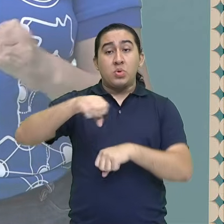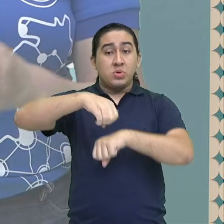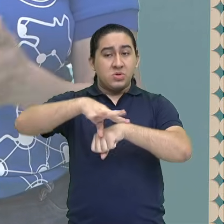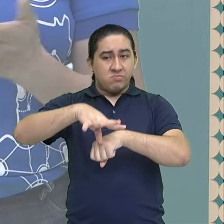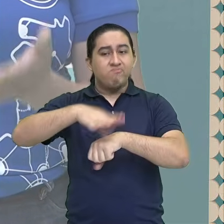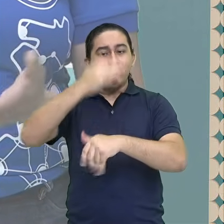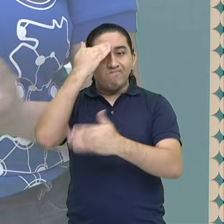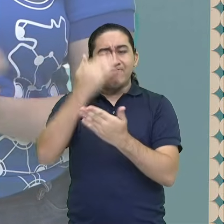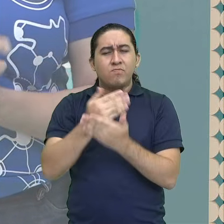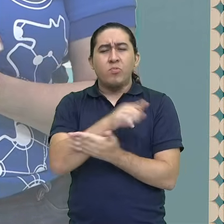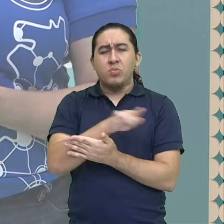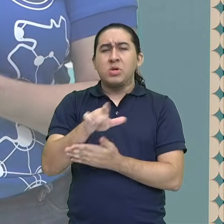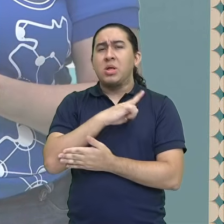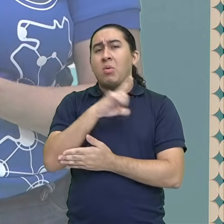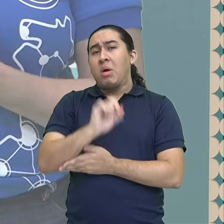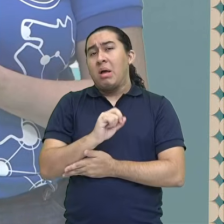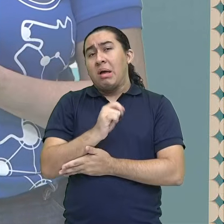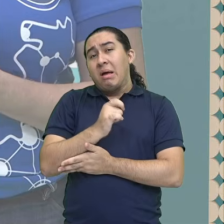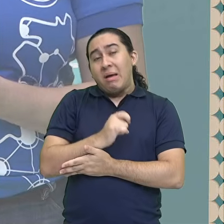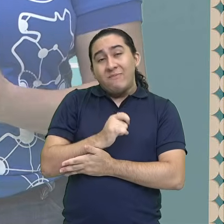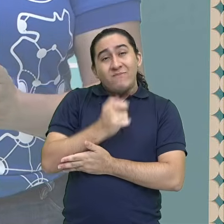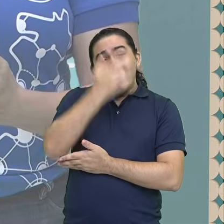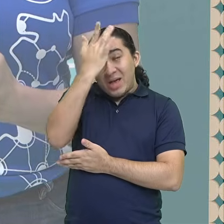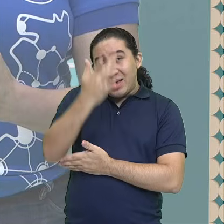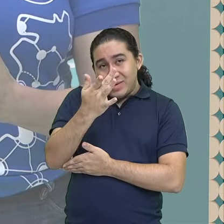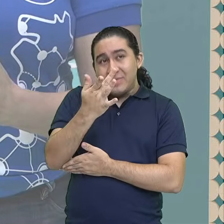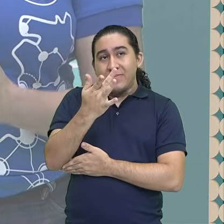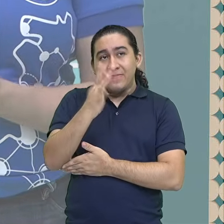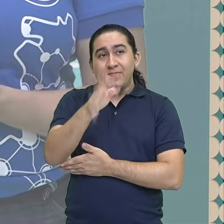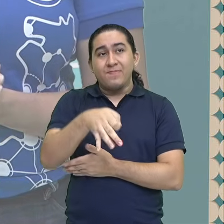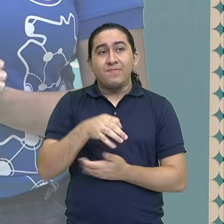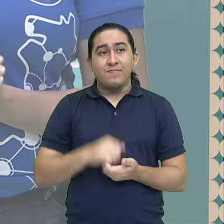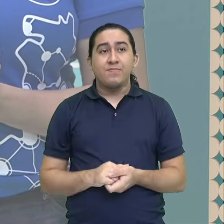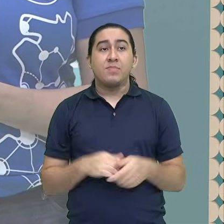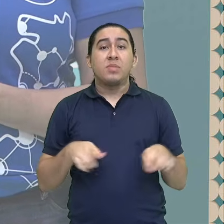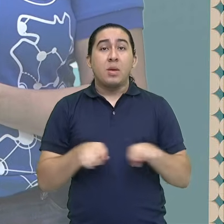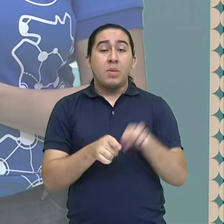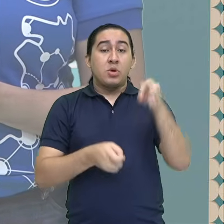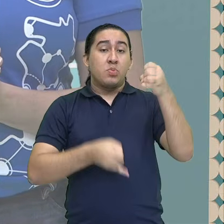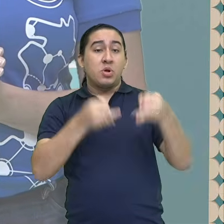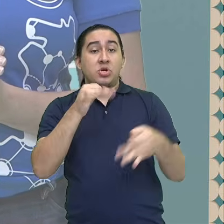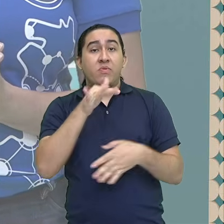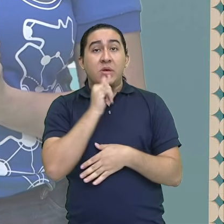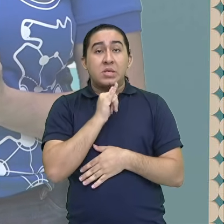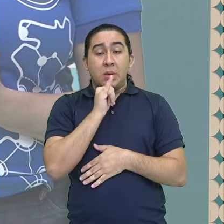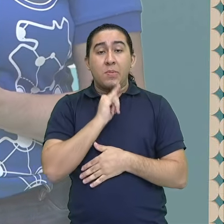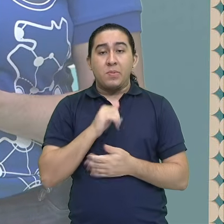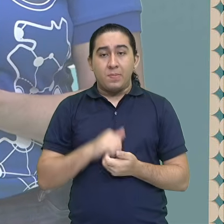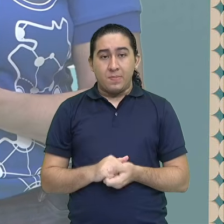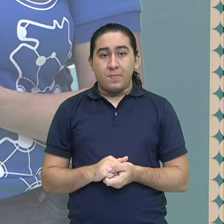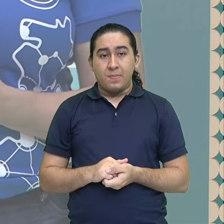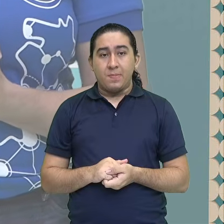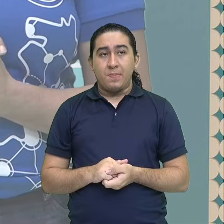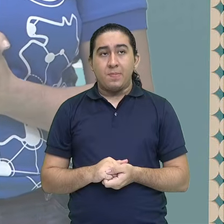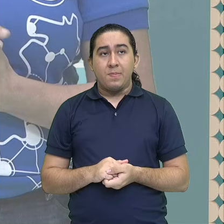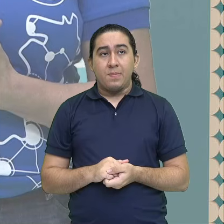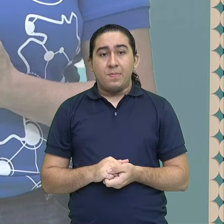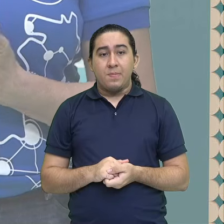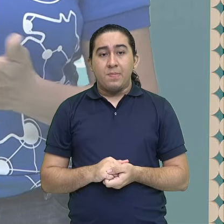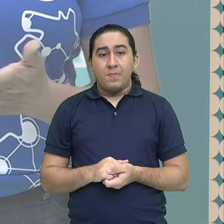tenho certeza que vocês não vão errar mais. Então, a explicativa, o meu exemplo aqui.